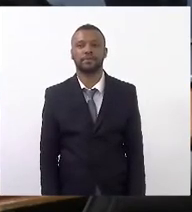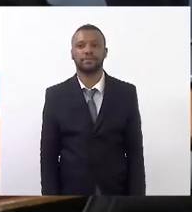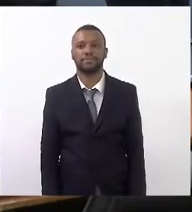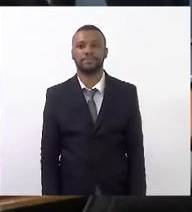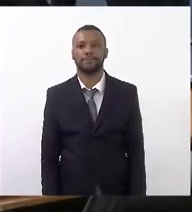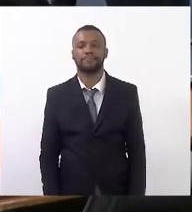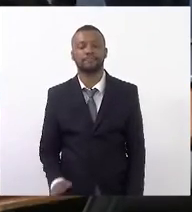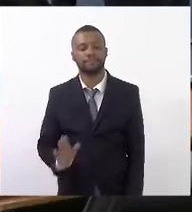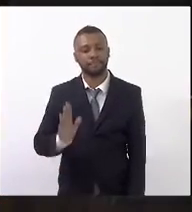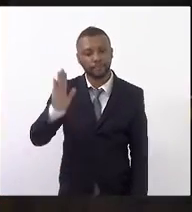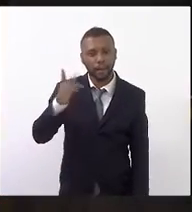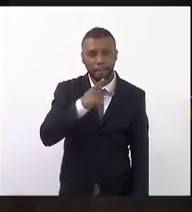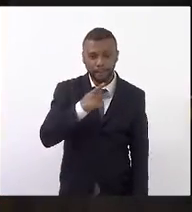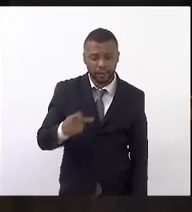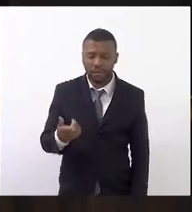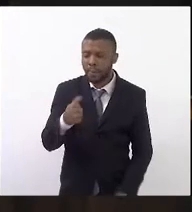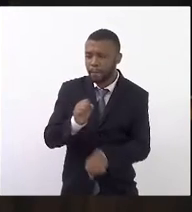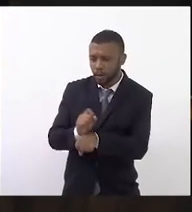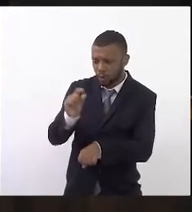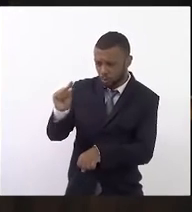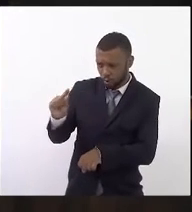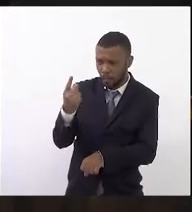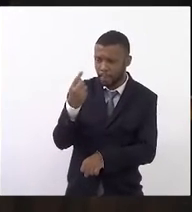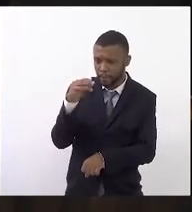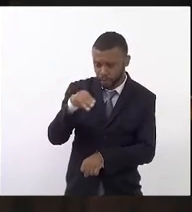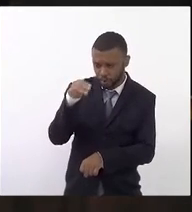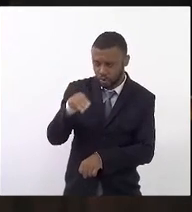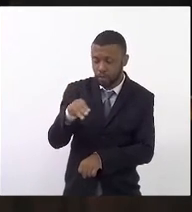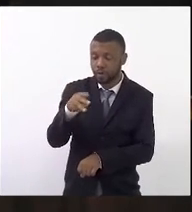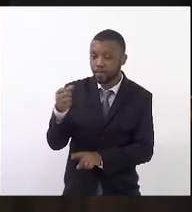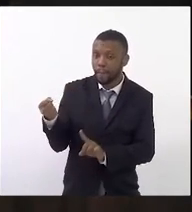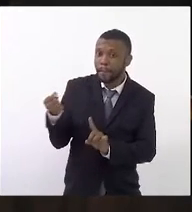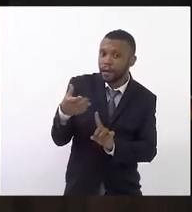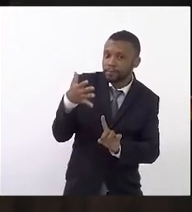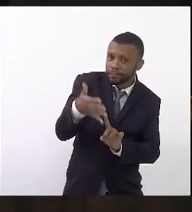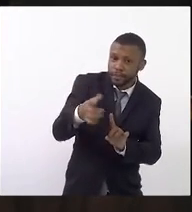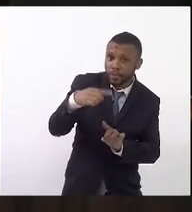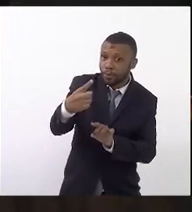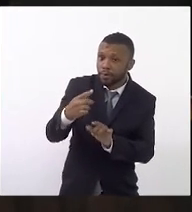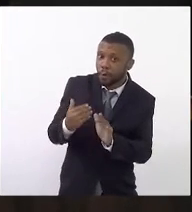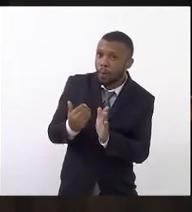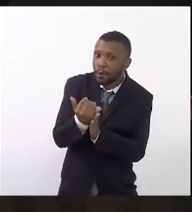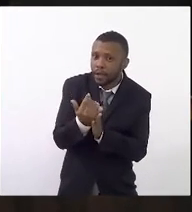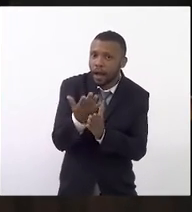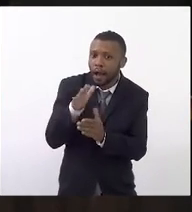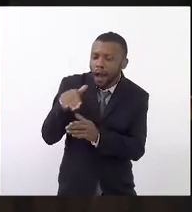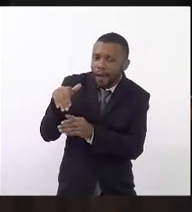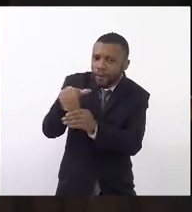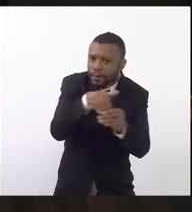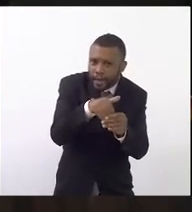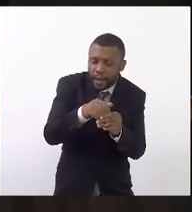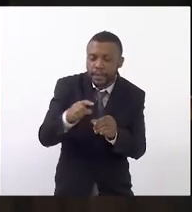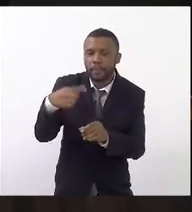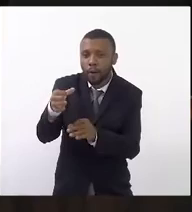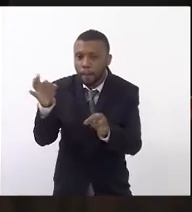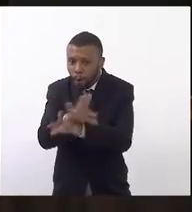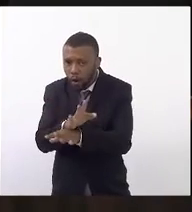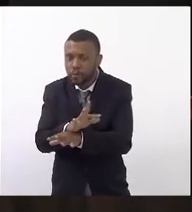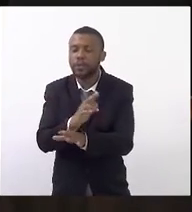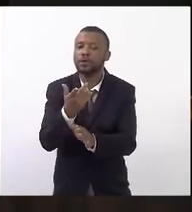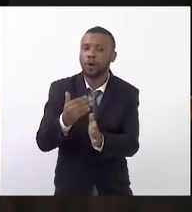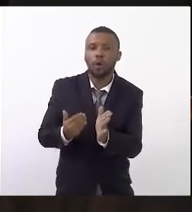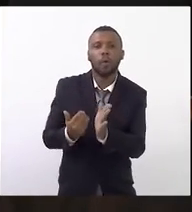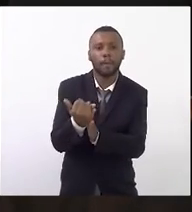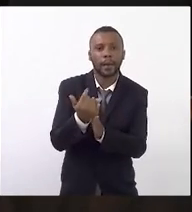Senhor então, presidente. Só um minutinho, vou passar a palavra ao deputado Valdec, depois nós vamos proceder a uma votação, depois voltamos a declarar os votos. Então, Fábio Silva vai